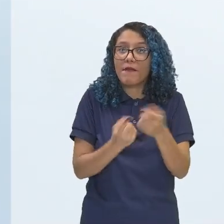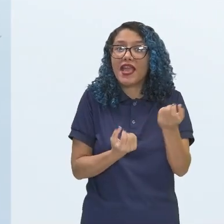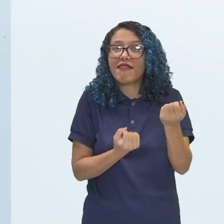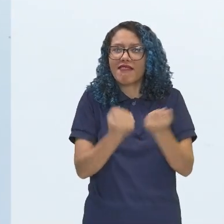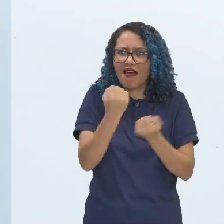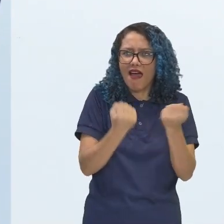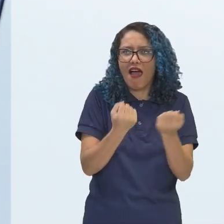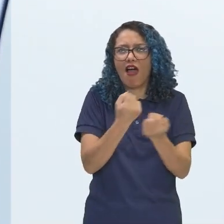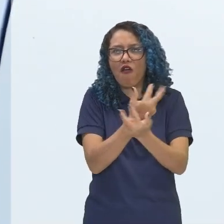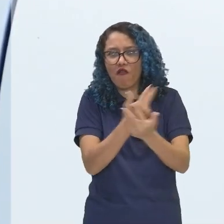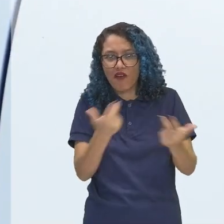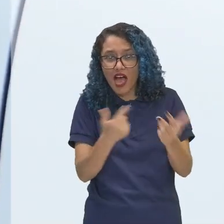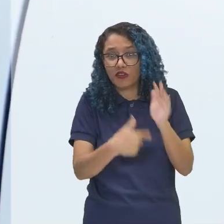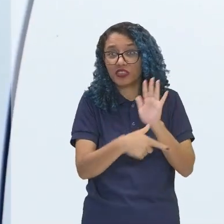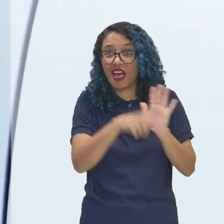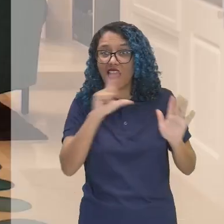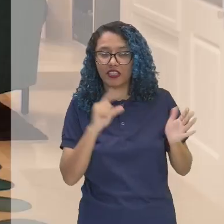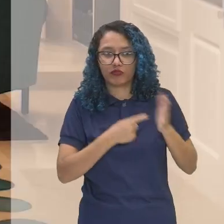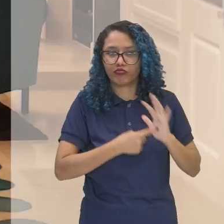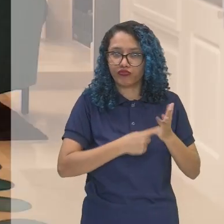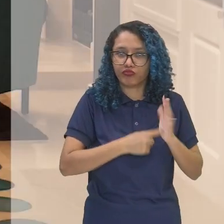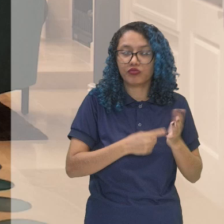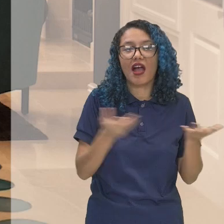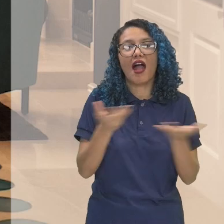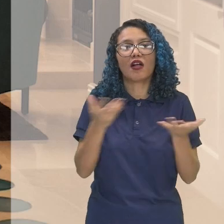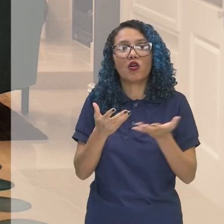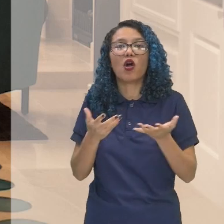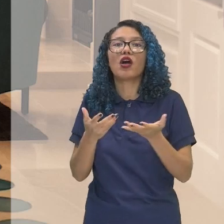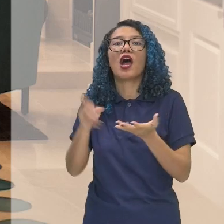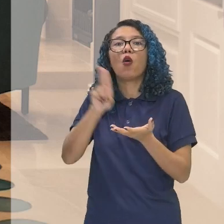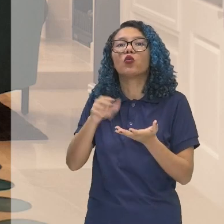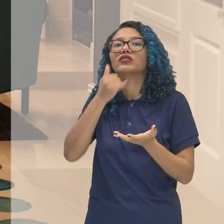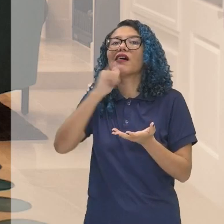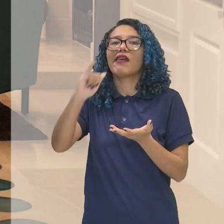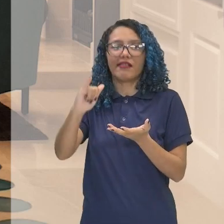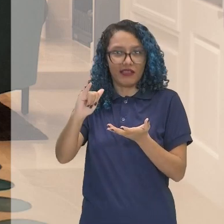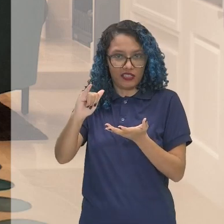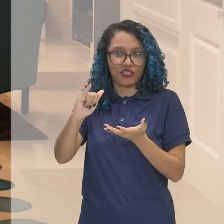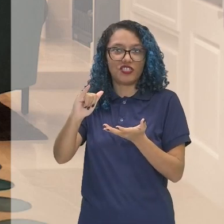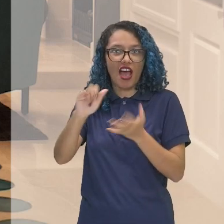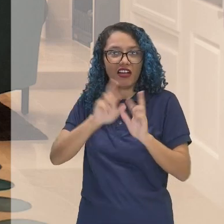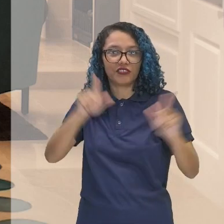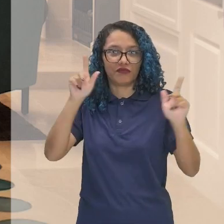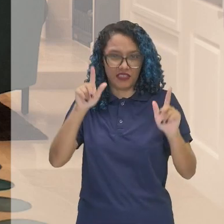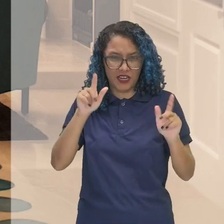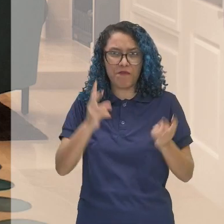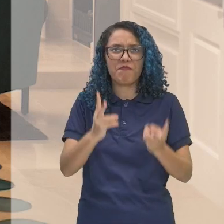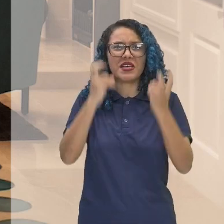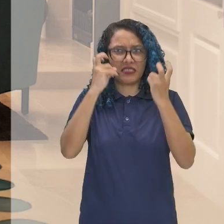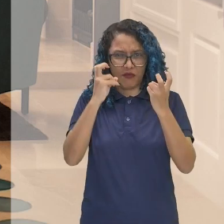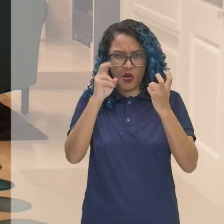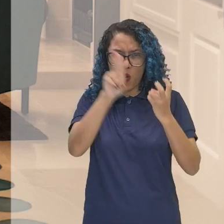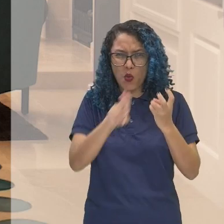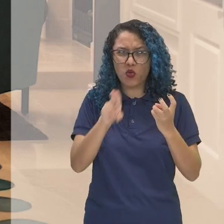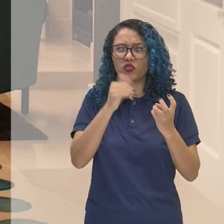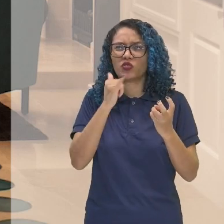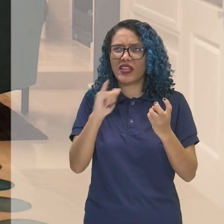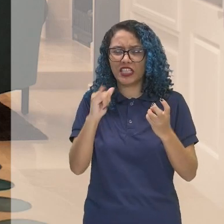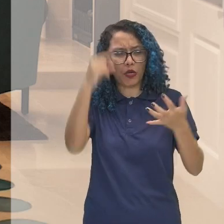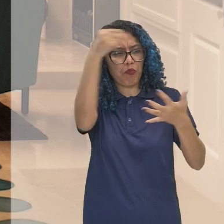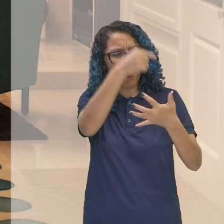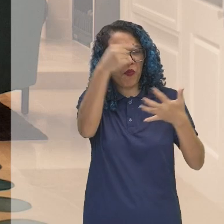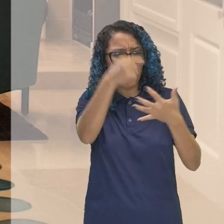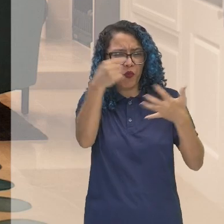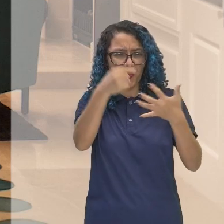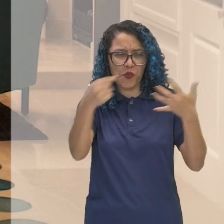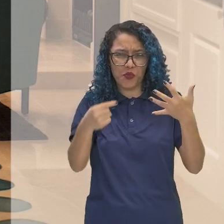dando lugar aos motores elétricos. Vejam que existem aí a eletricidade, ela é uma das formas